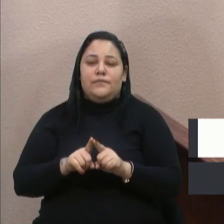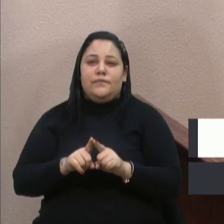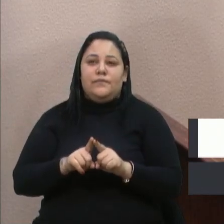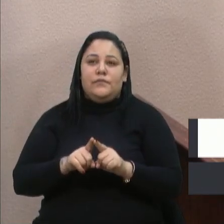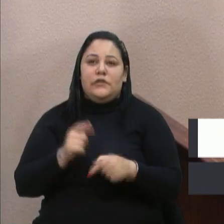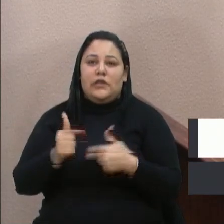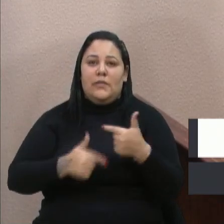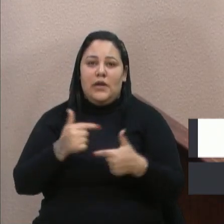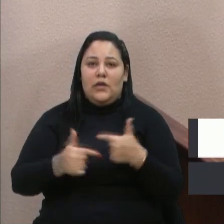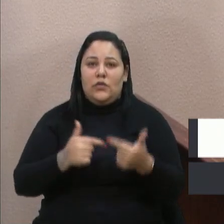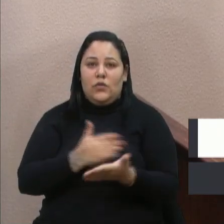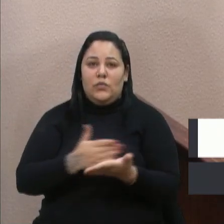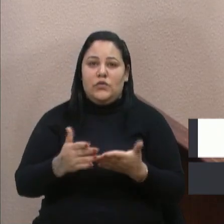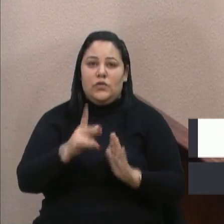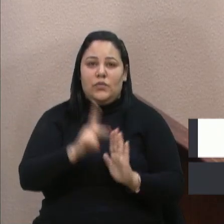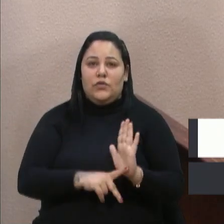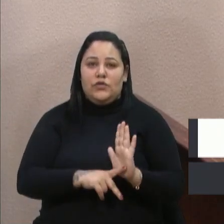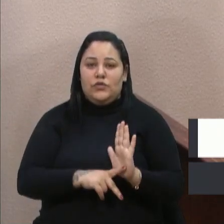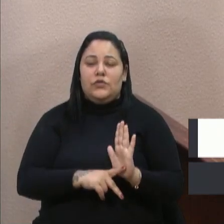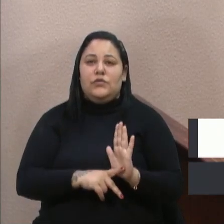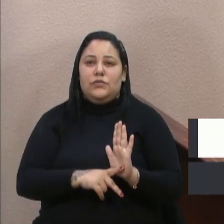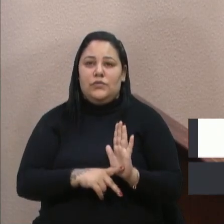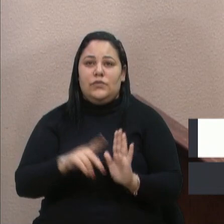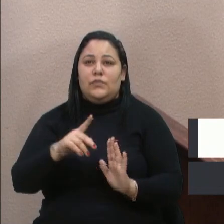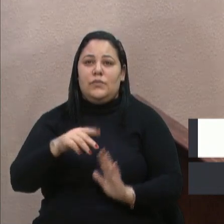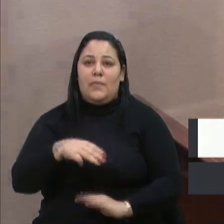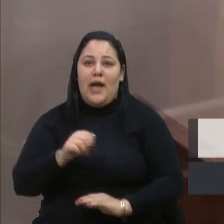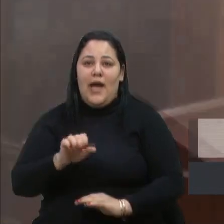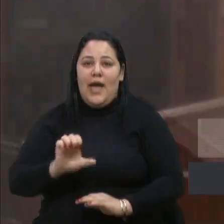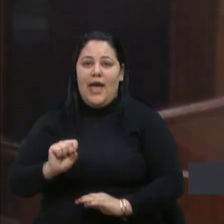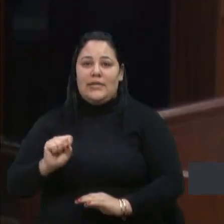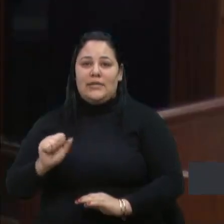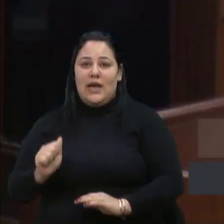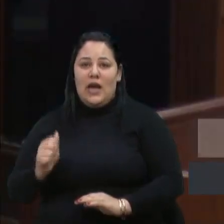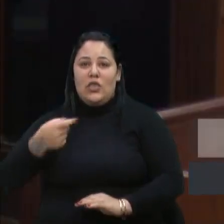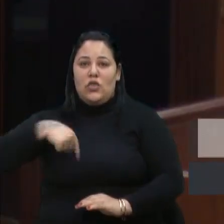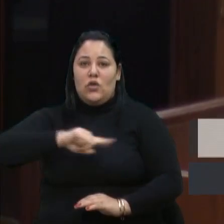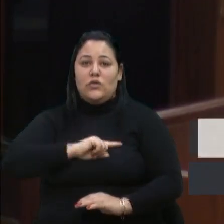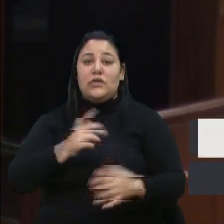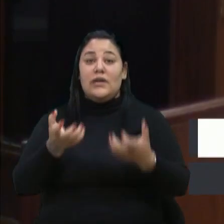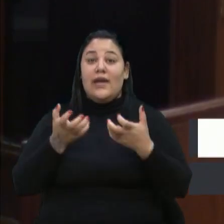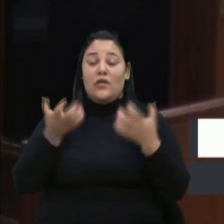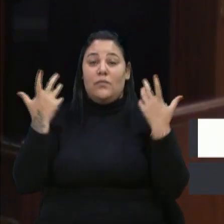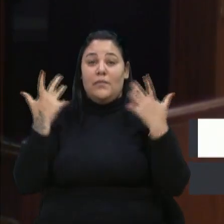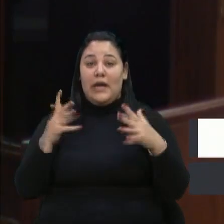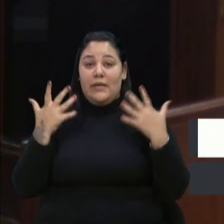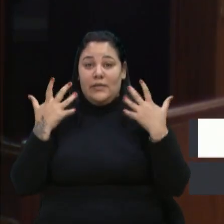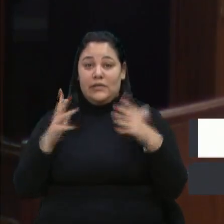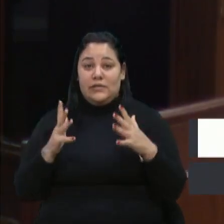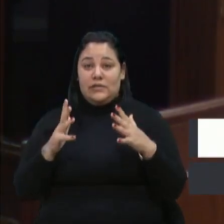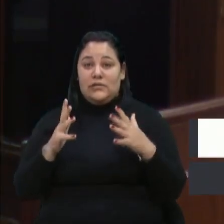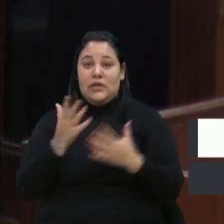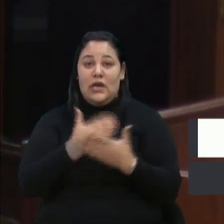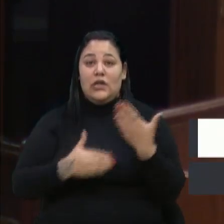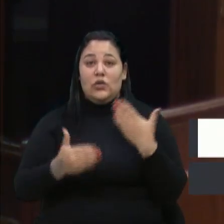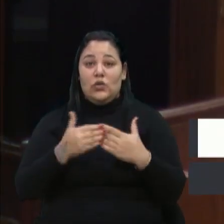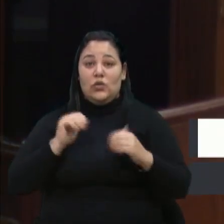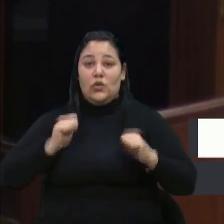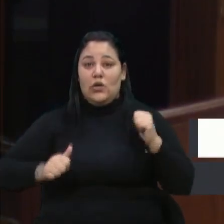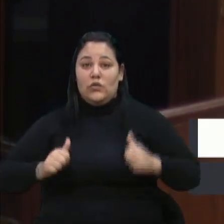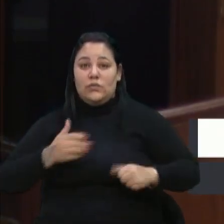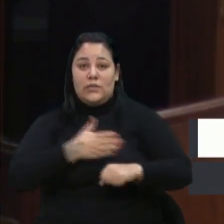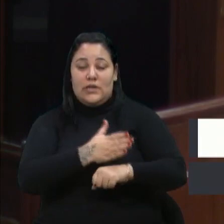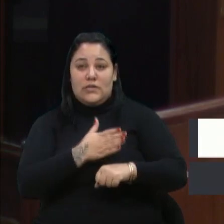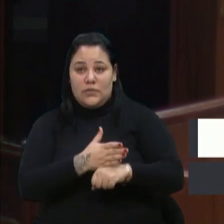que iniciou com o projeto de tombamento. Então, eu quero parabenizar, né, a todos os atores